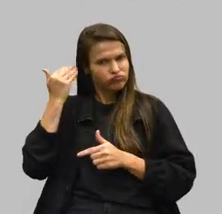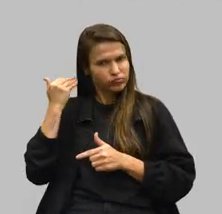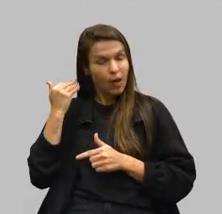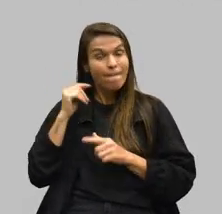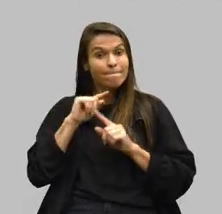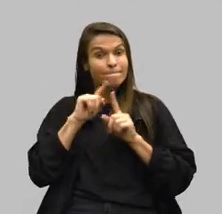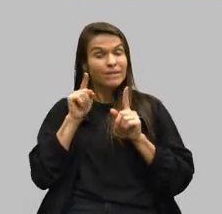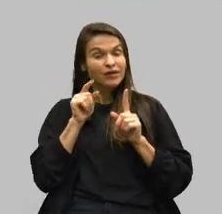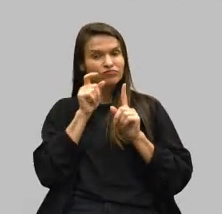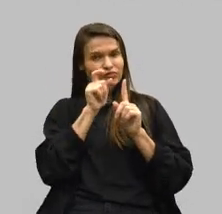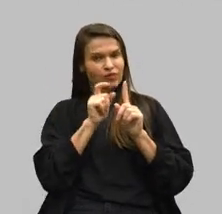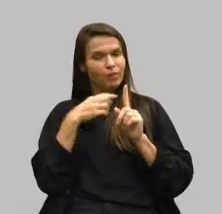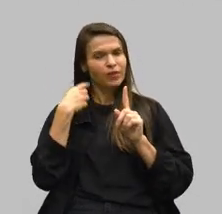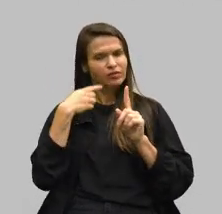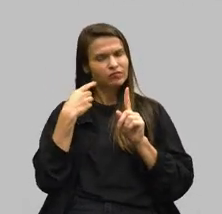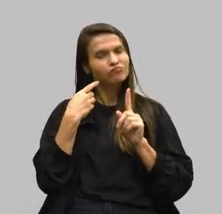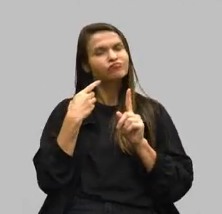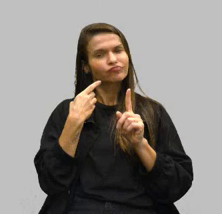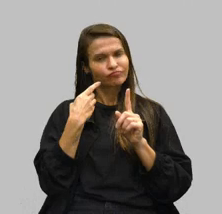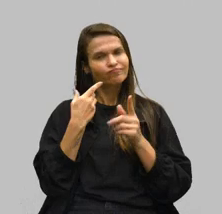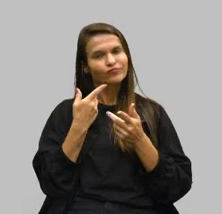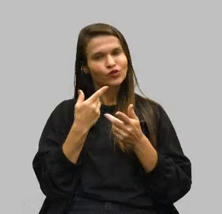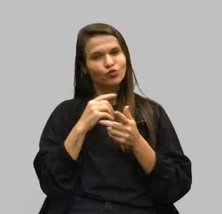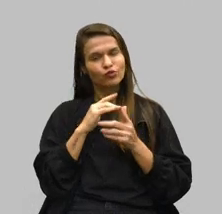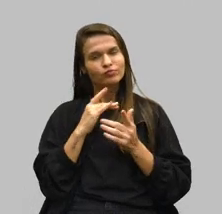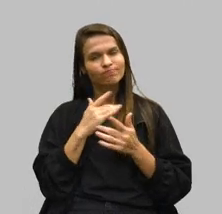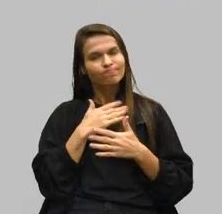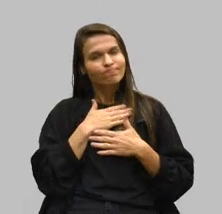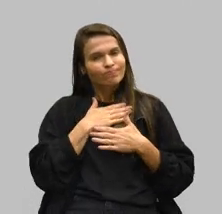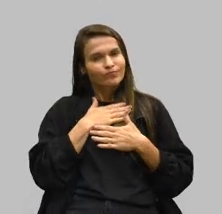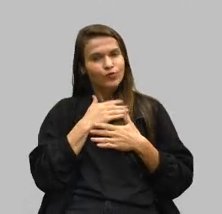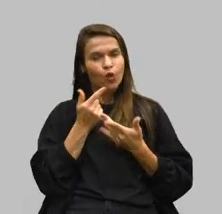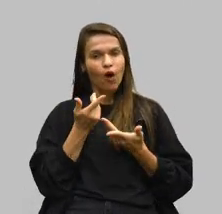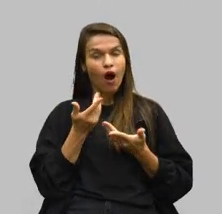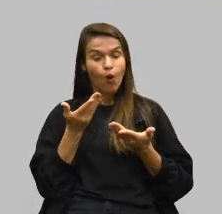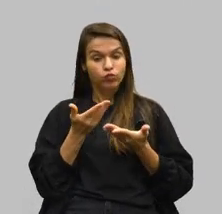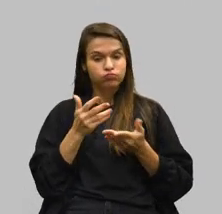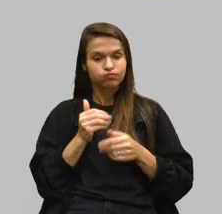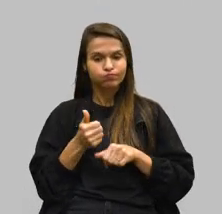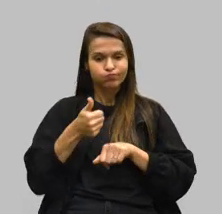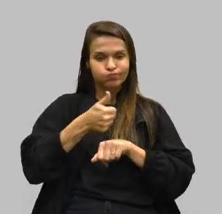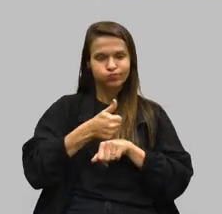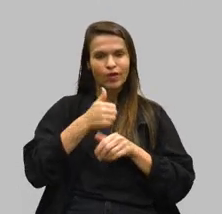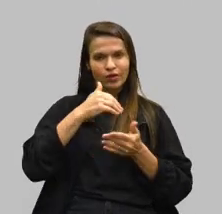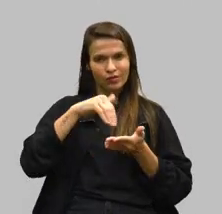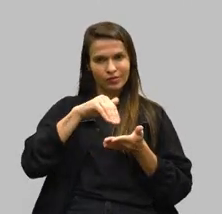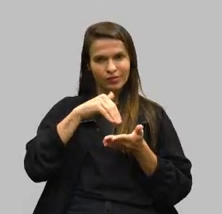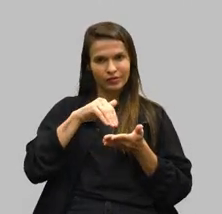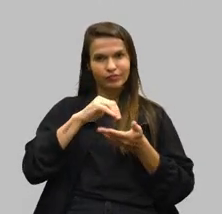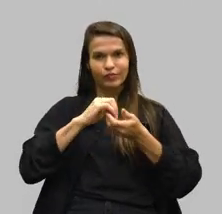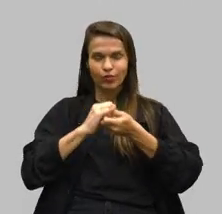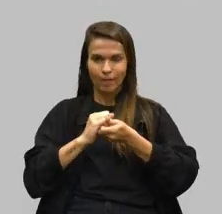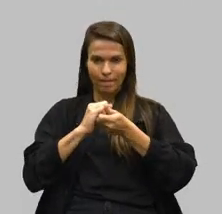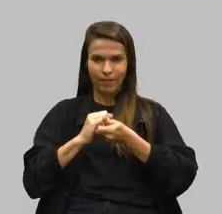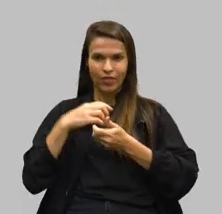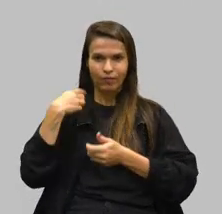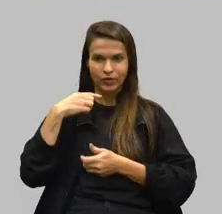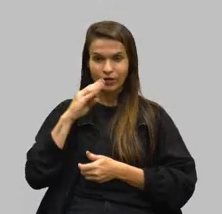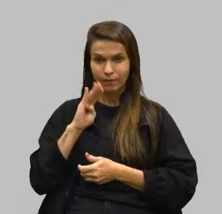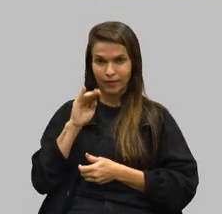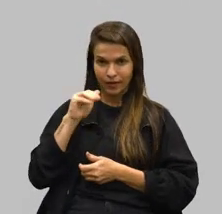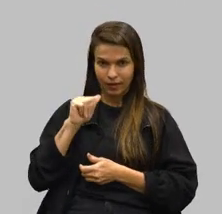com você uma deputada tão querida hoje assumindo essa pasta cumprimento a deputada Bia também aqui